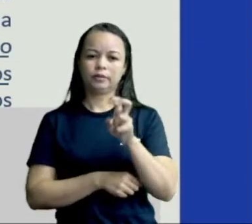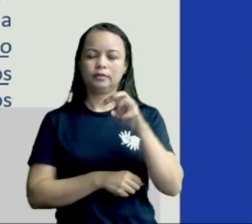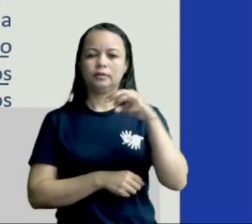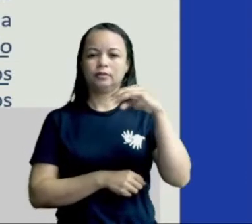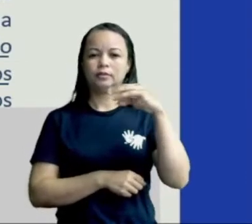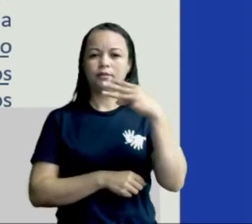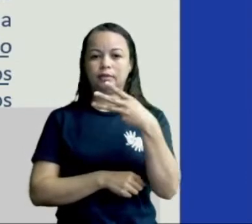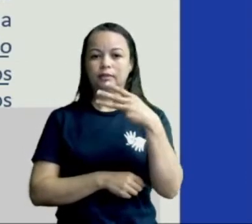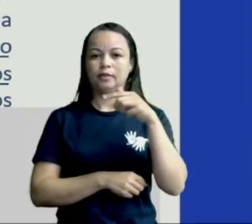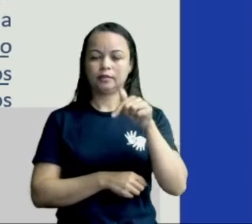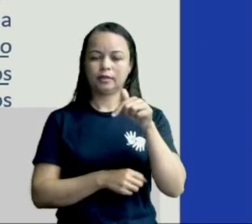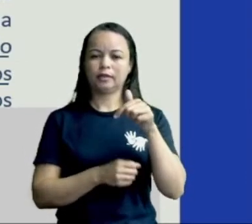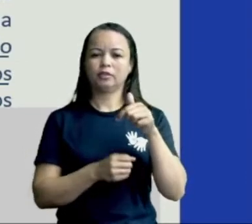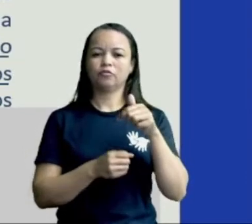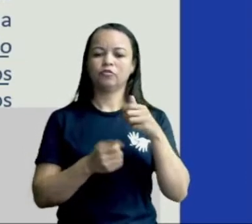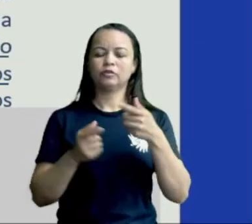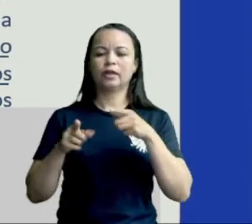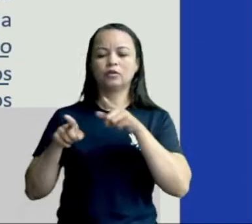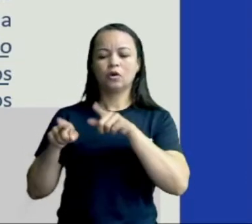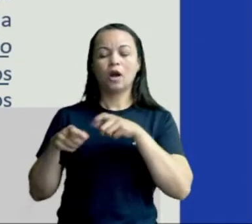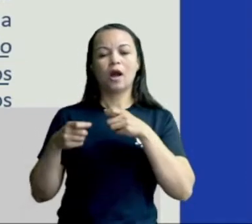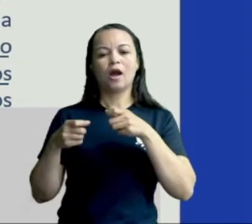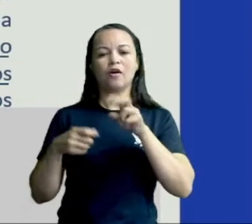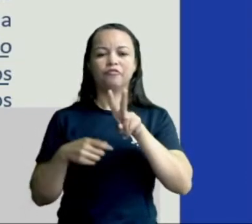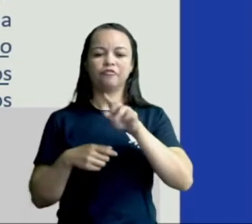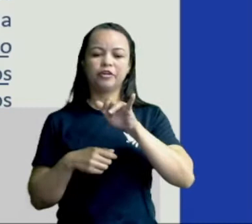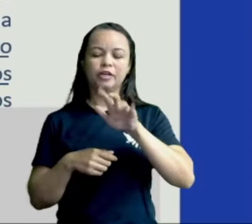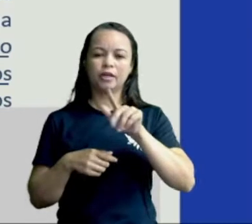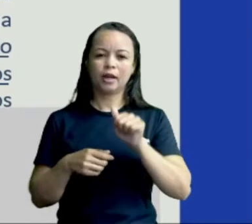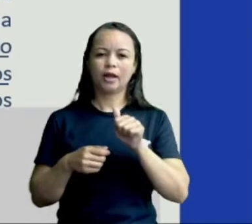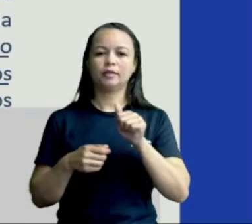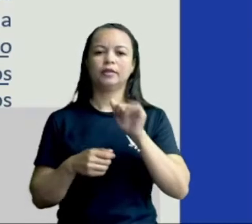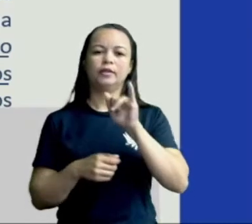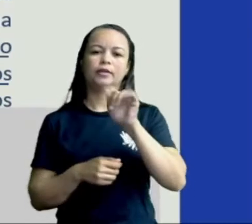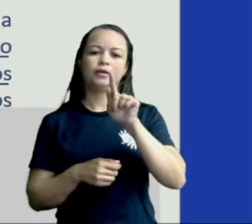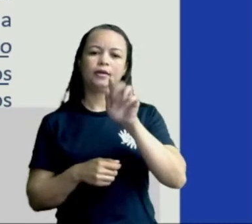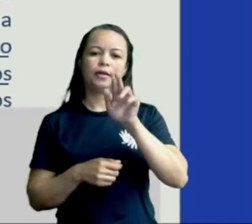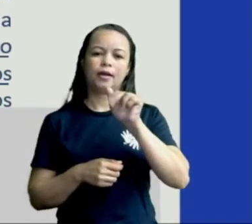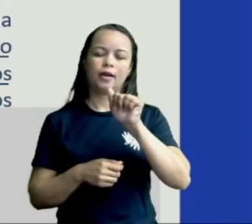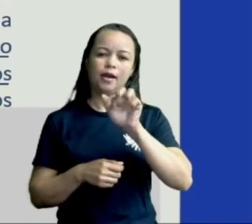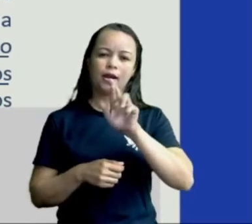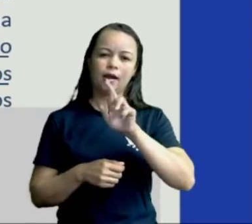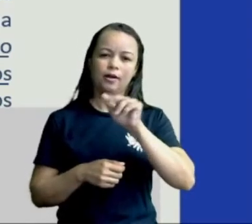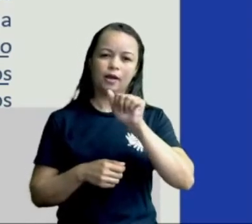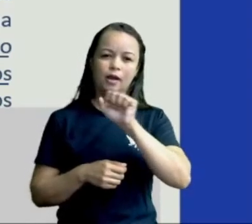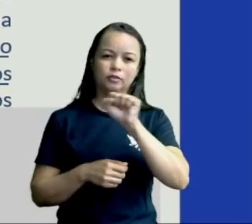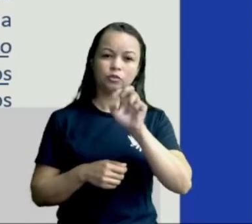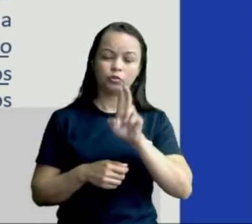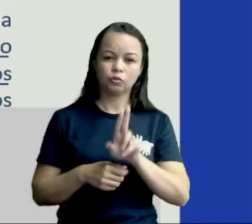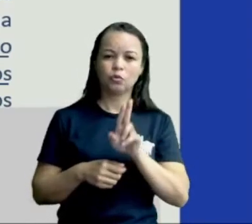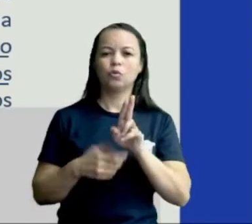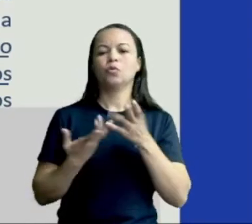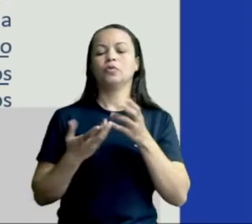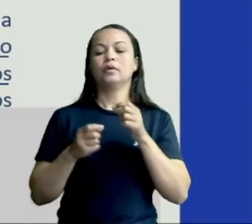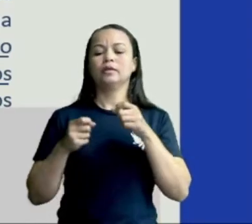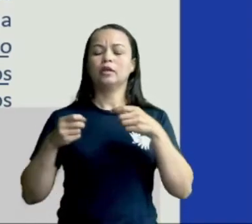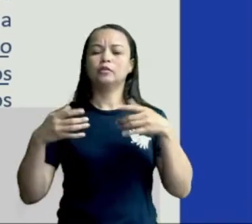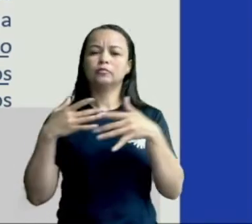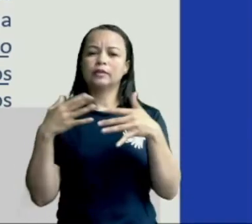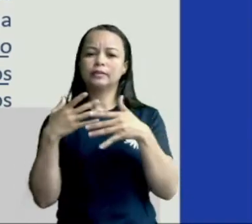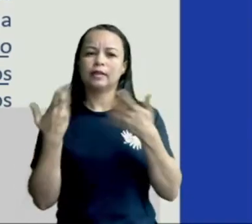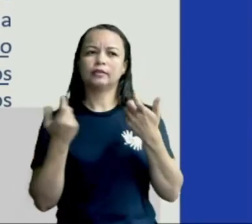fundadas as vilas de Igaraçu e de Olinda, a primeira capital do estado. Então, olha só, os portugueses chegaram aqui no Brasil